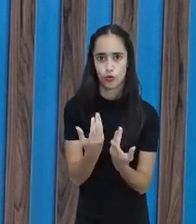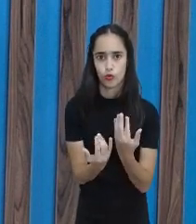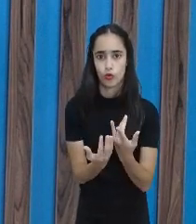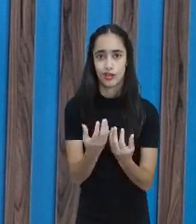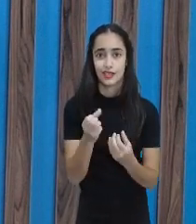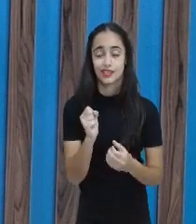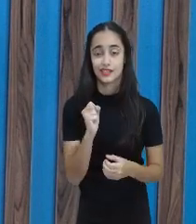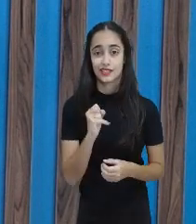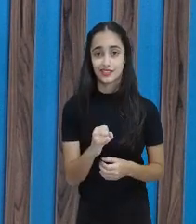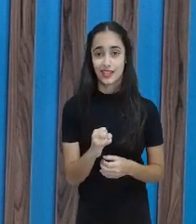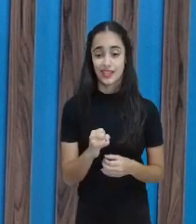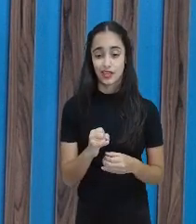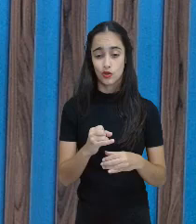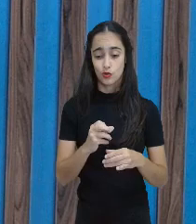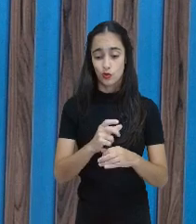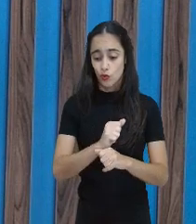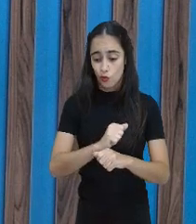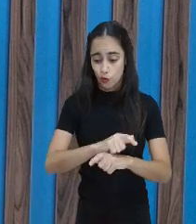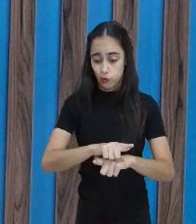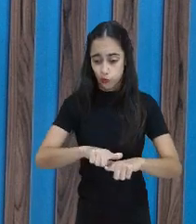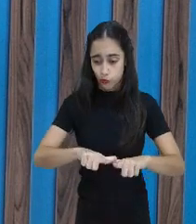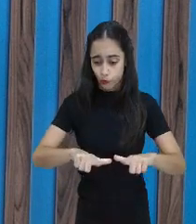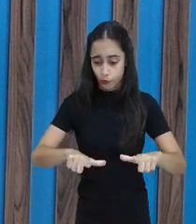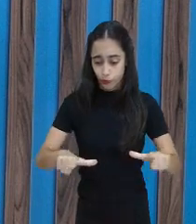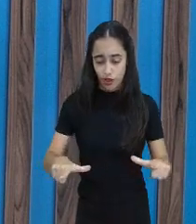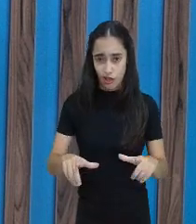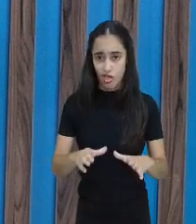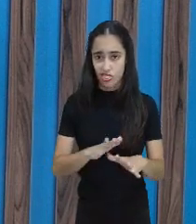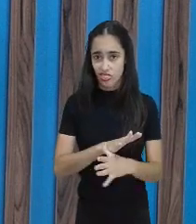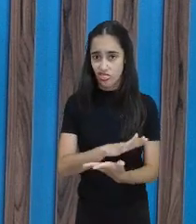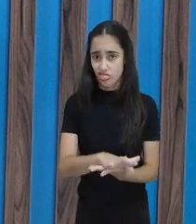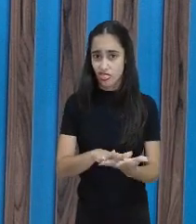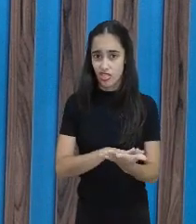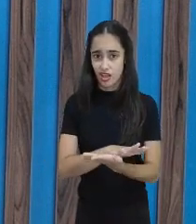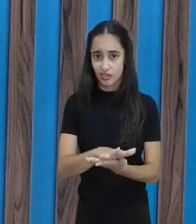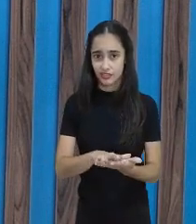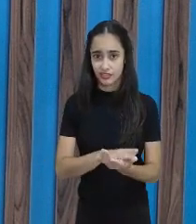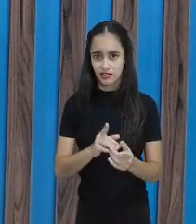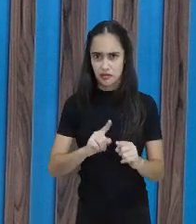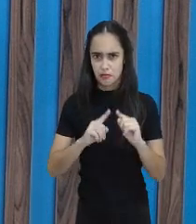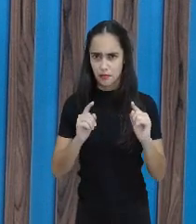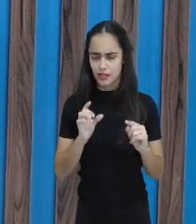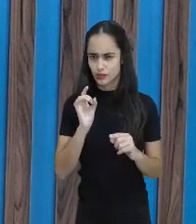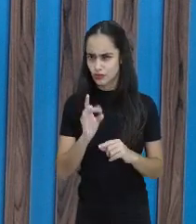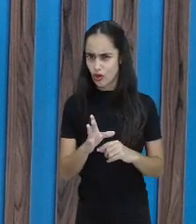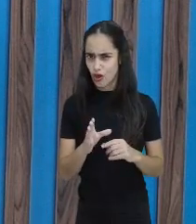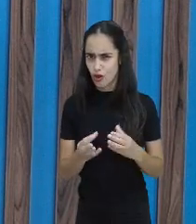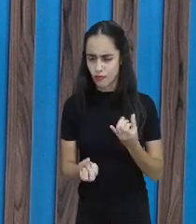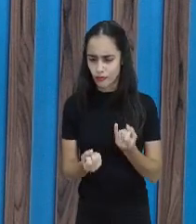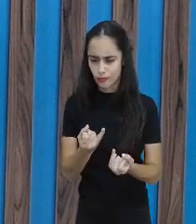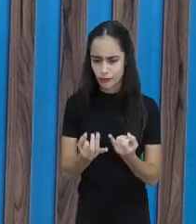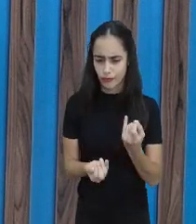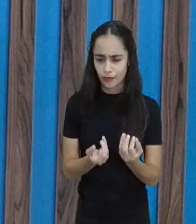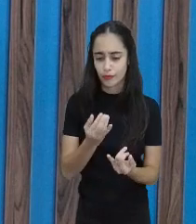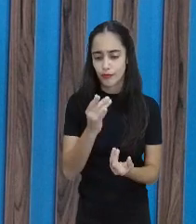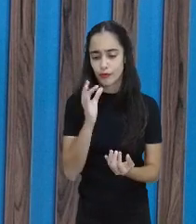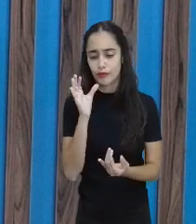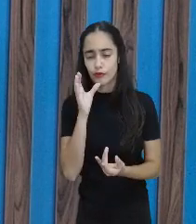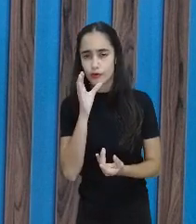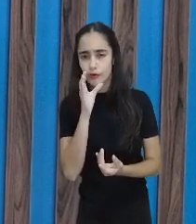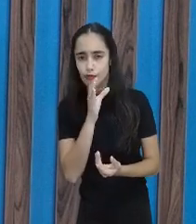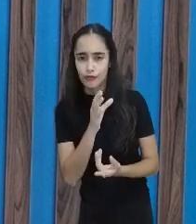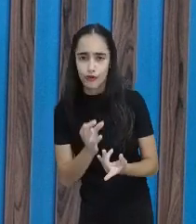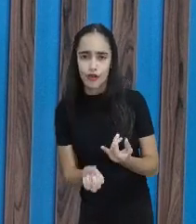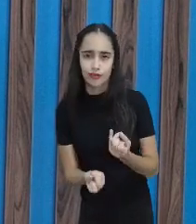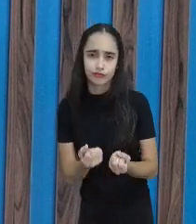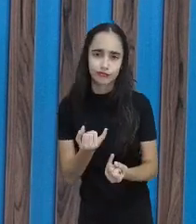ser irreversível. Mas se ela ficar lá, só esquentar e depois esfriar novamente, vai sofrer uma transformação, vai ser reversível. Então, ficou